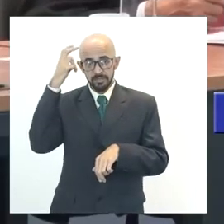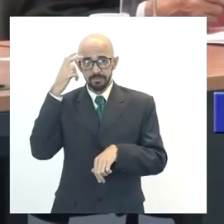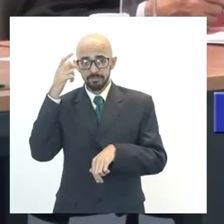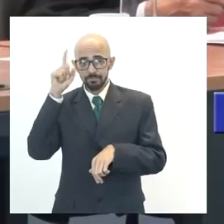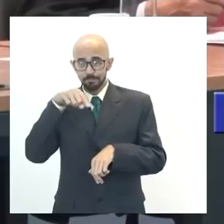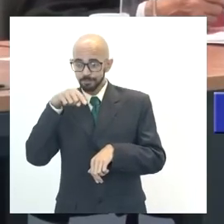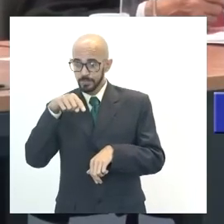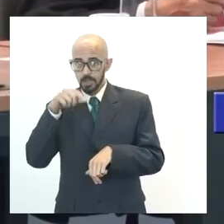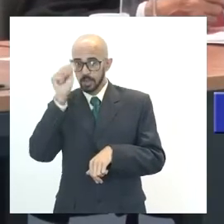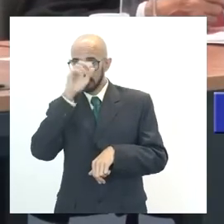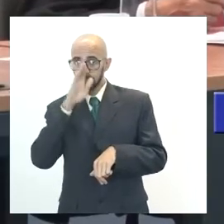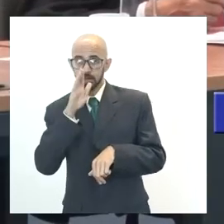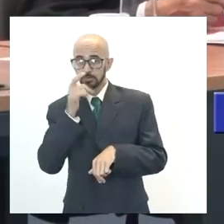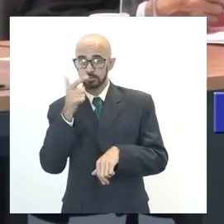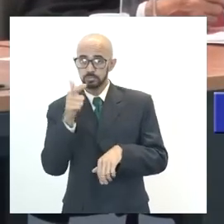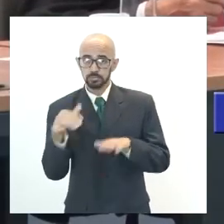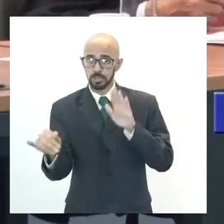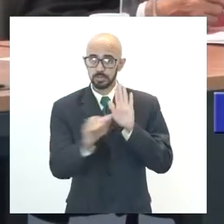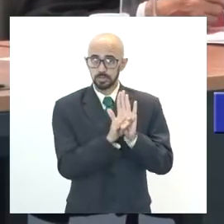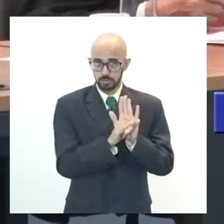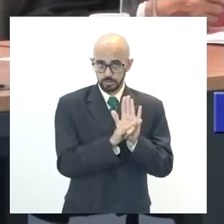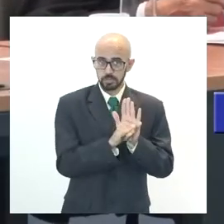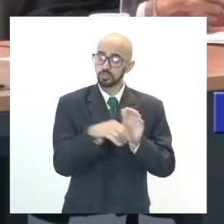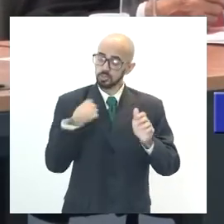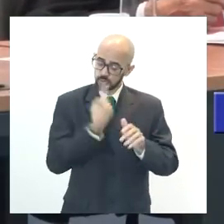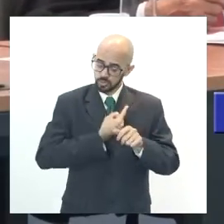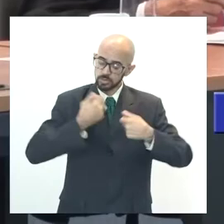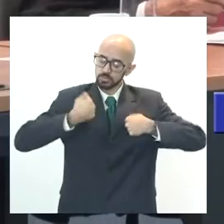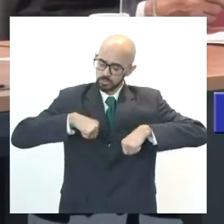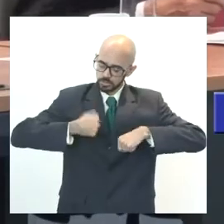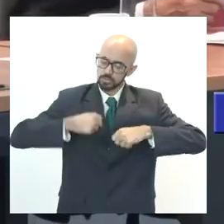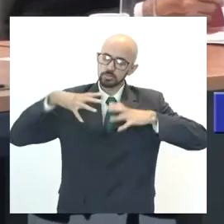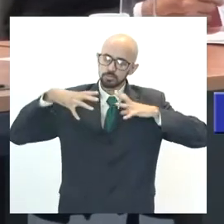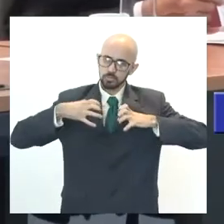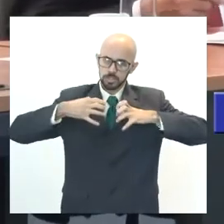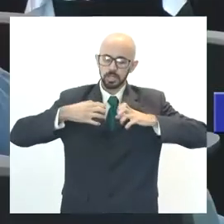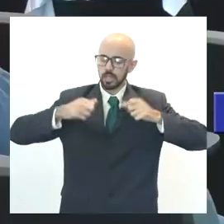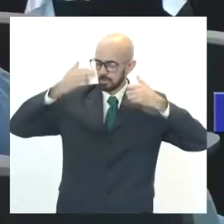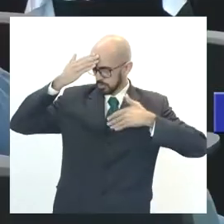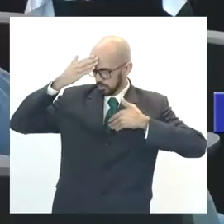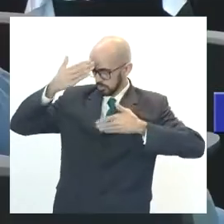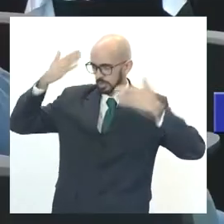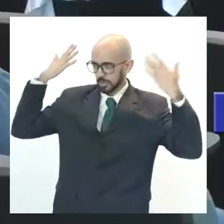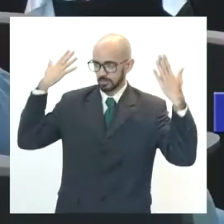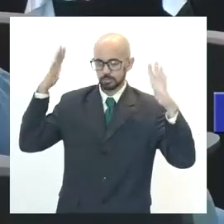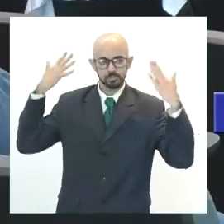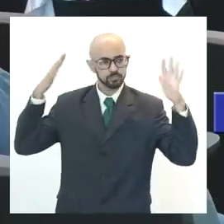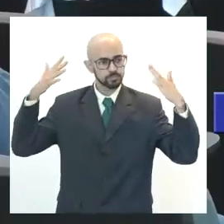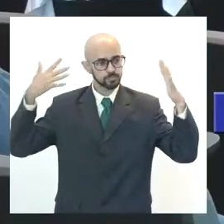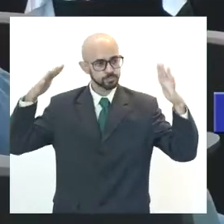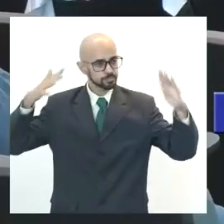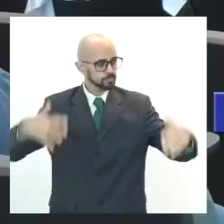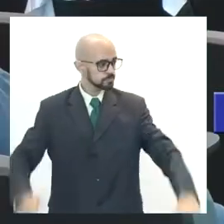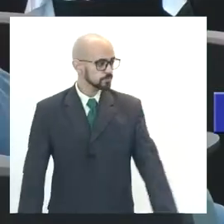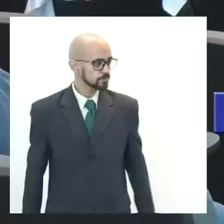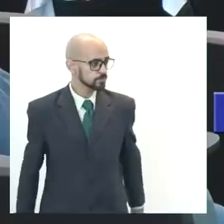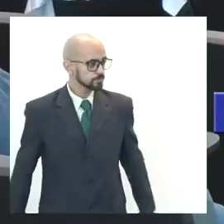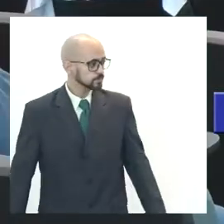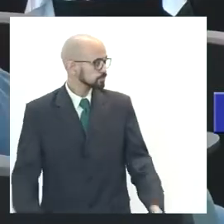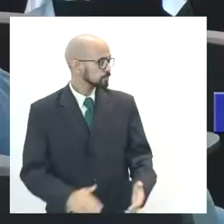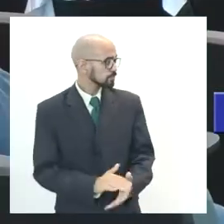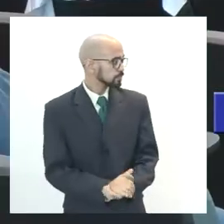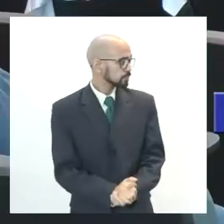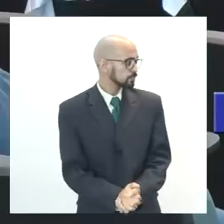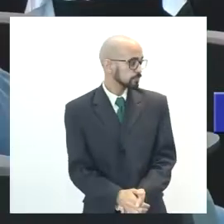identidade e a gente tem que brigar por isso aqui no Rio de Janeiro obrigado a dor com vou